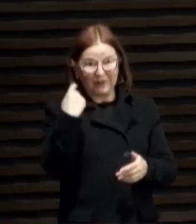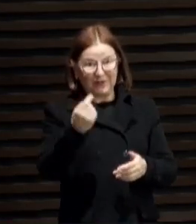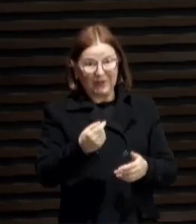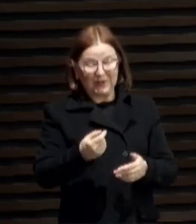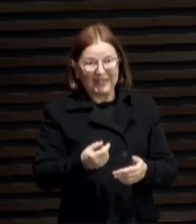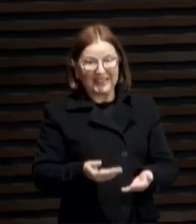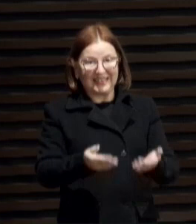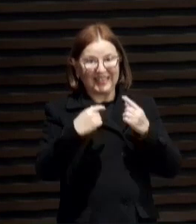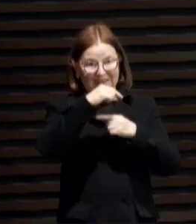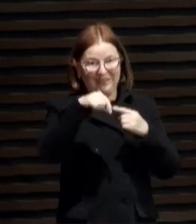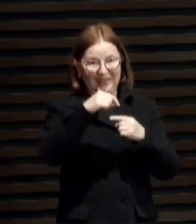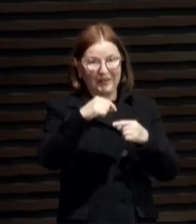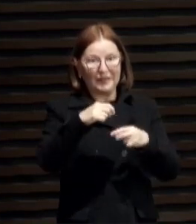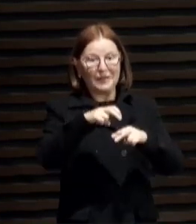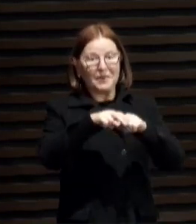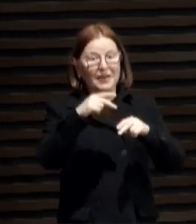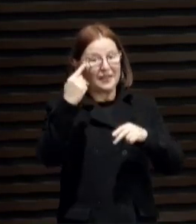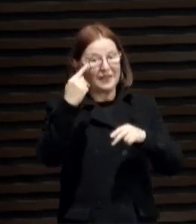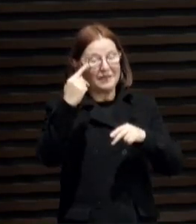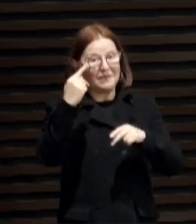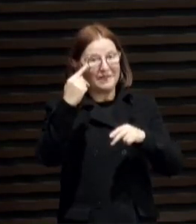sua palavra em Cristo Jesus? Amém.